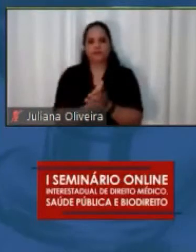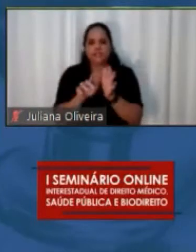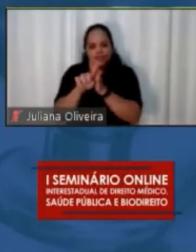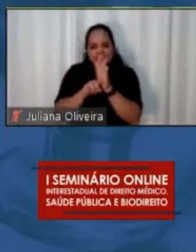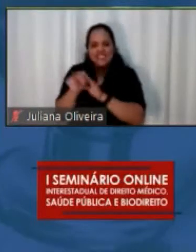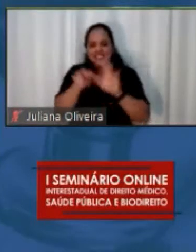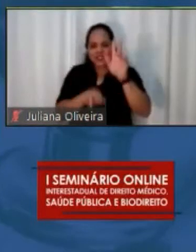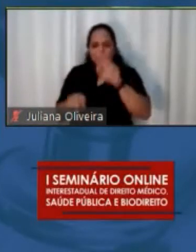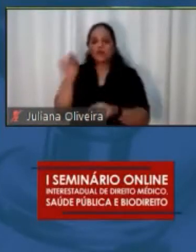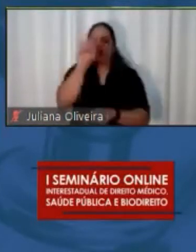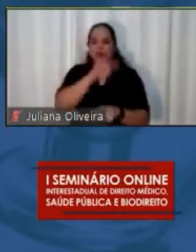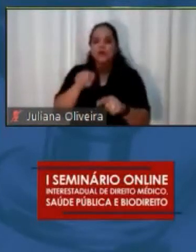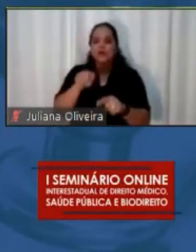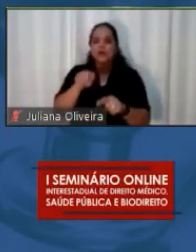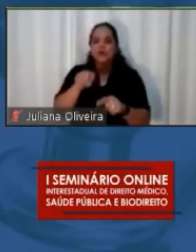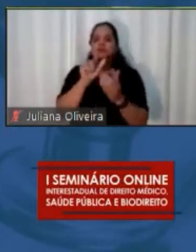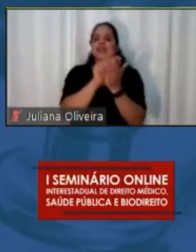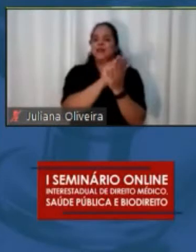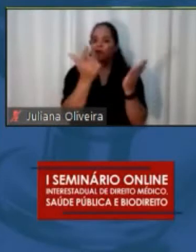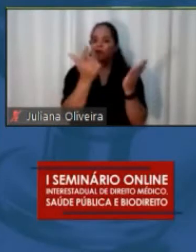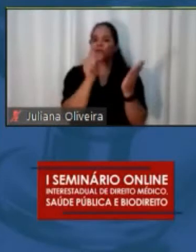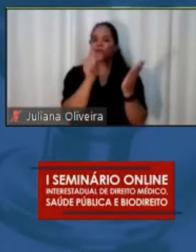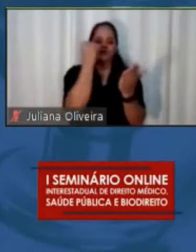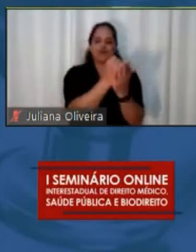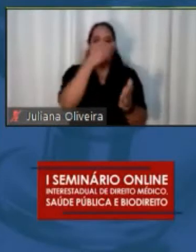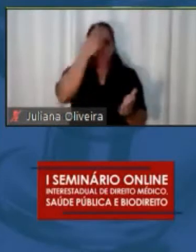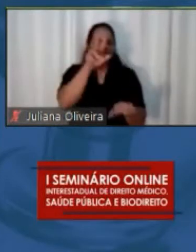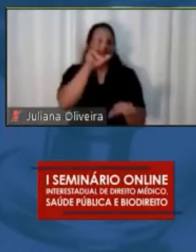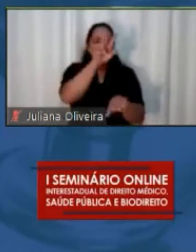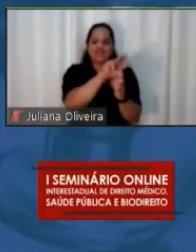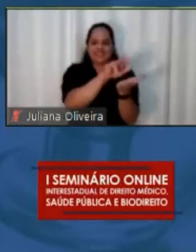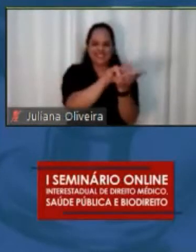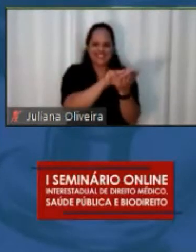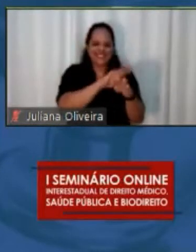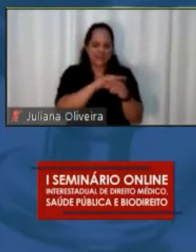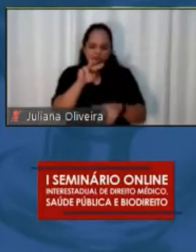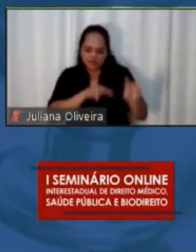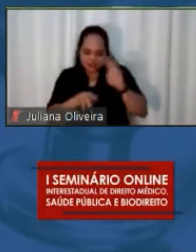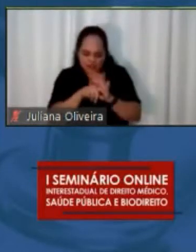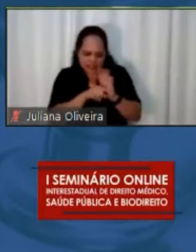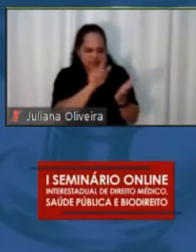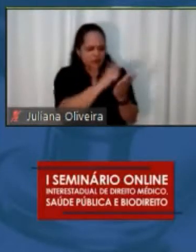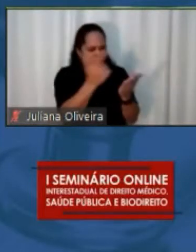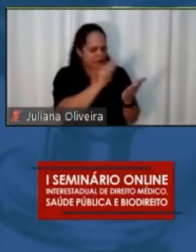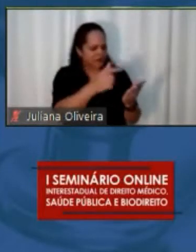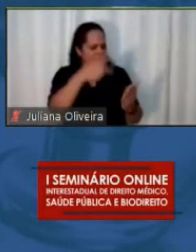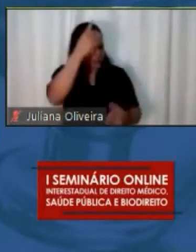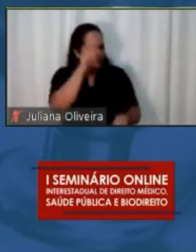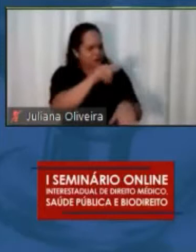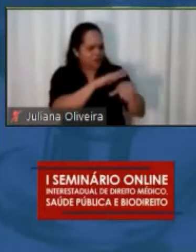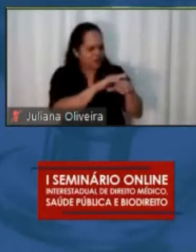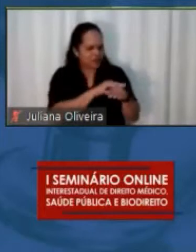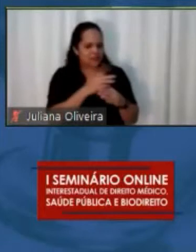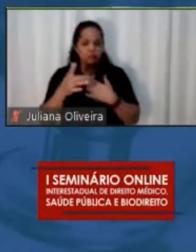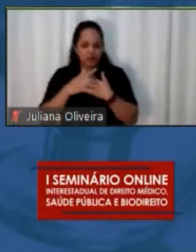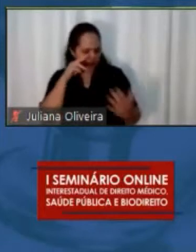de hospitais americanos mostrou que, avaliando vários prontuários, isso é uma publicação de 2011 na revista Transfusion Medicine